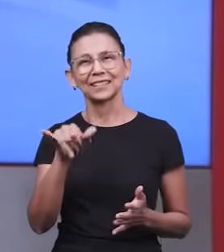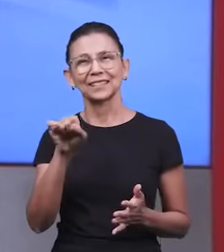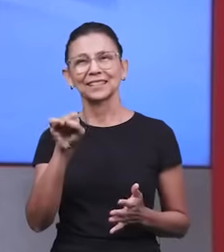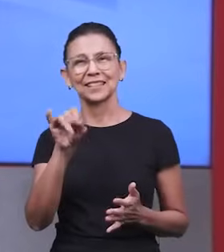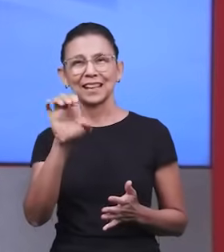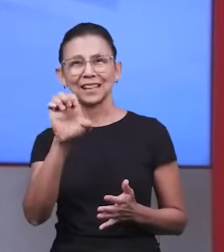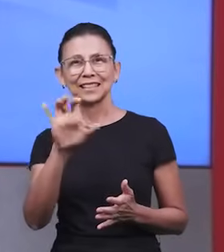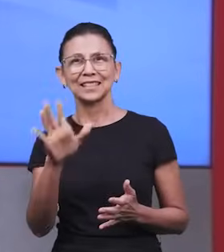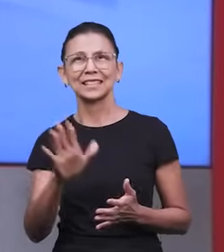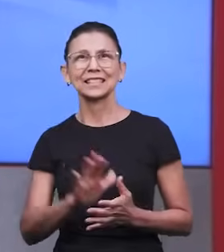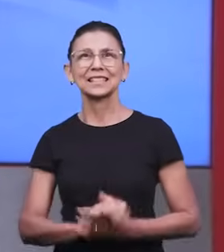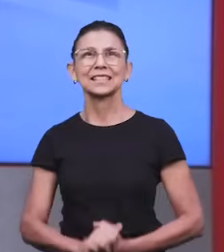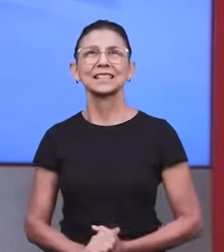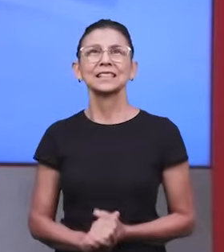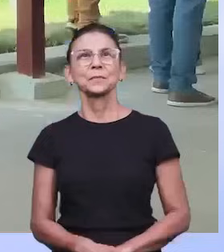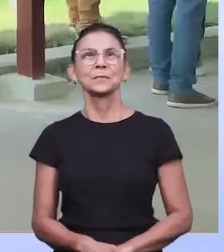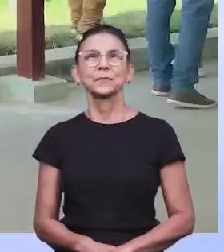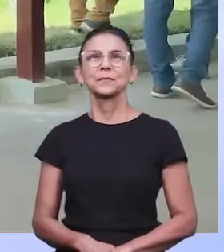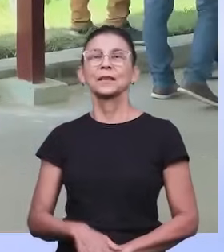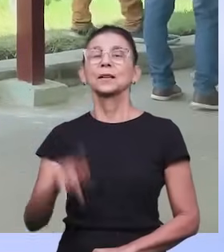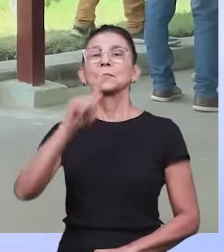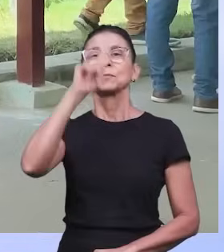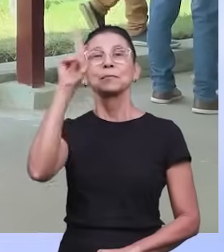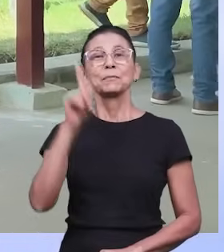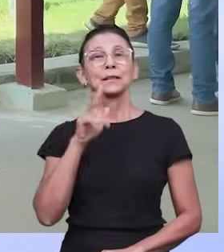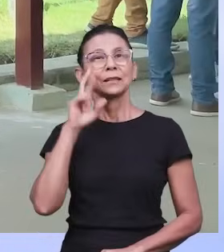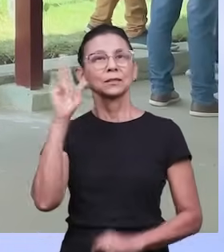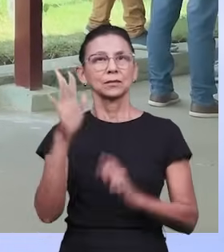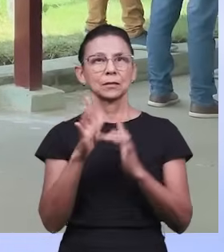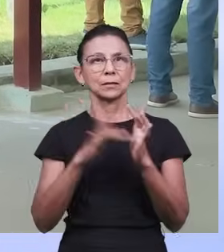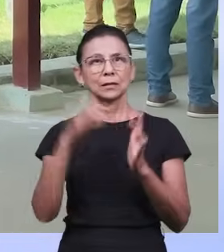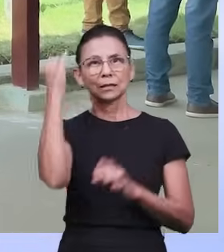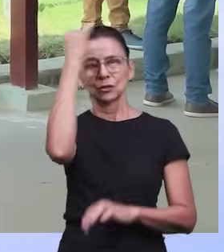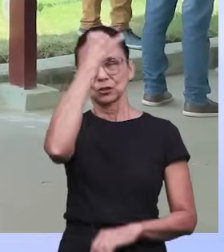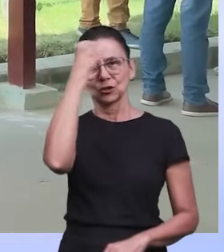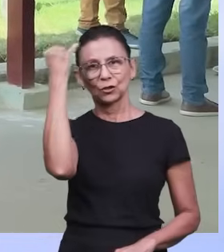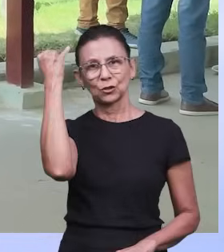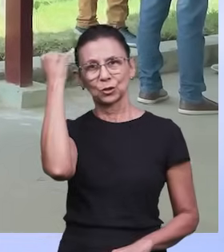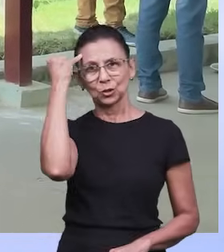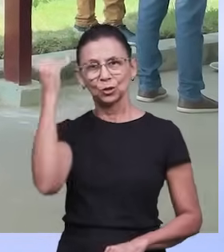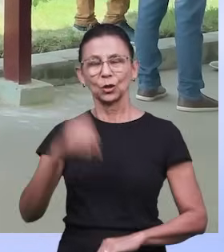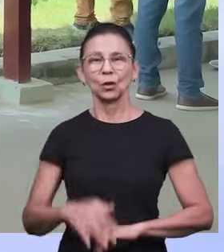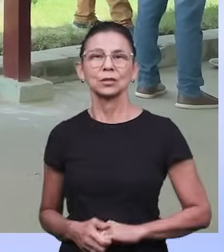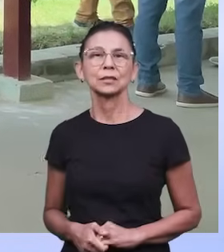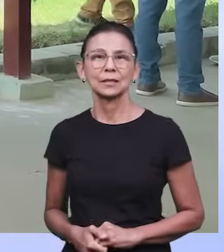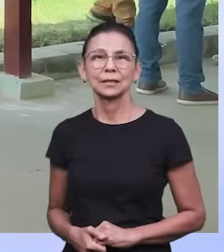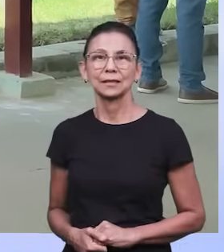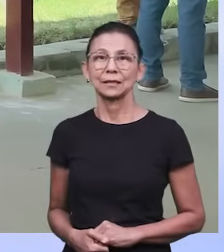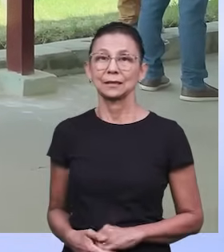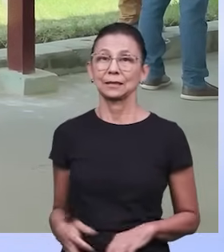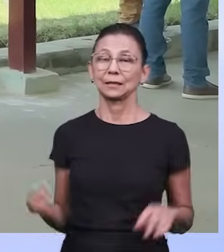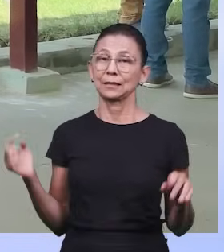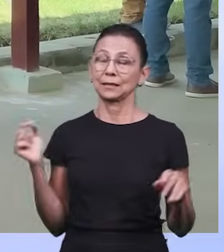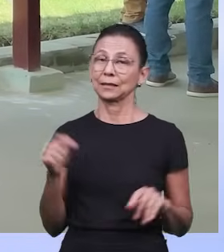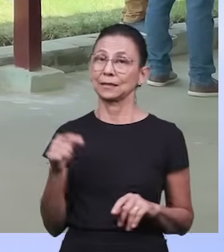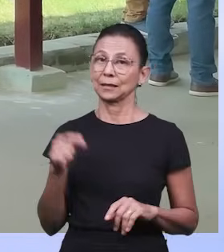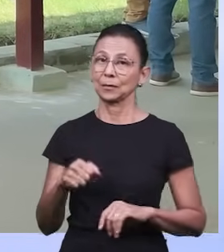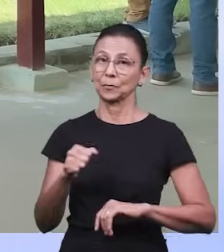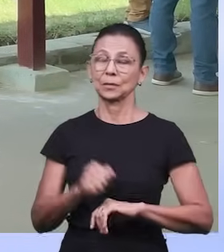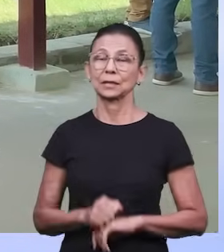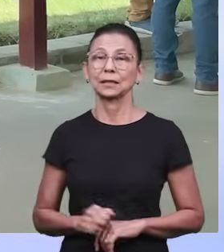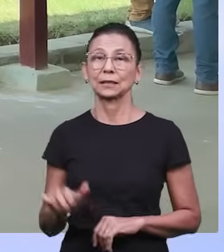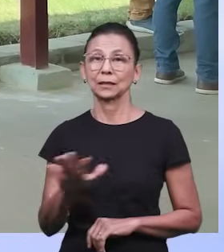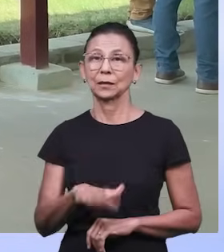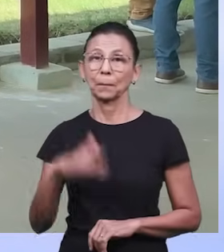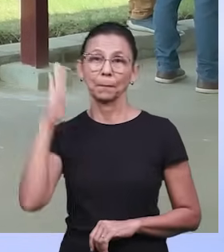Deise. Irmã Deise, paz do Senhor Jesus. Paz do Senhor Jorge e demais irmãos. Estamos aqui diretamente da cidade de Marabá, Pará,